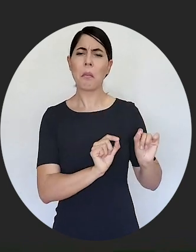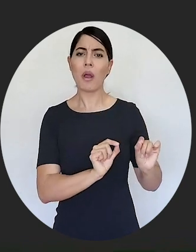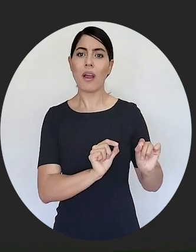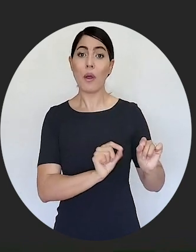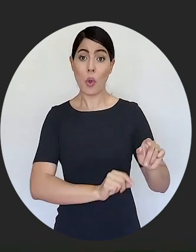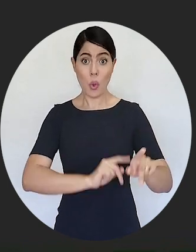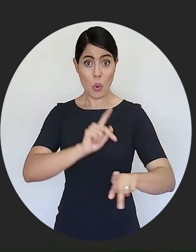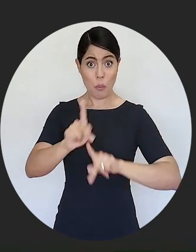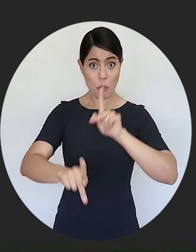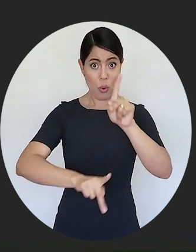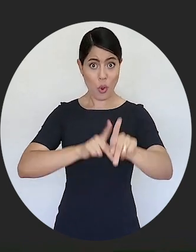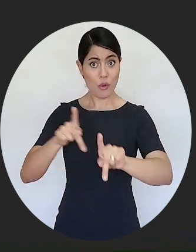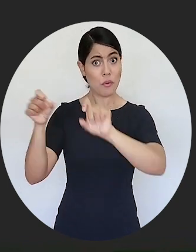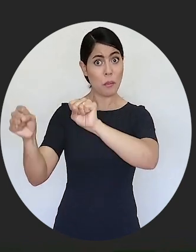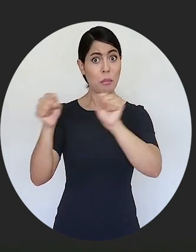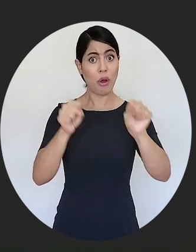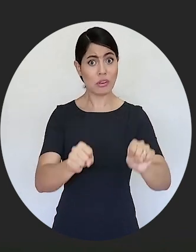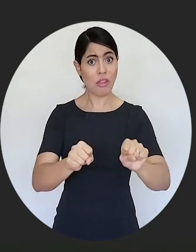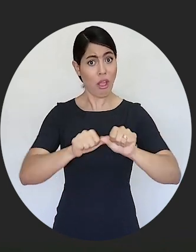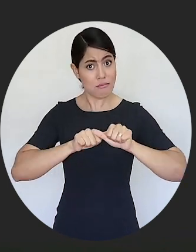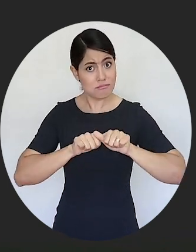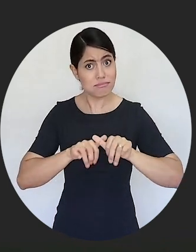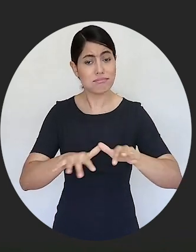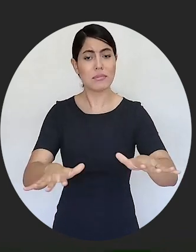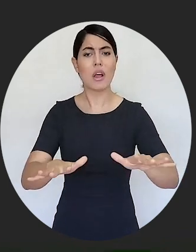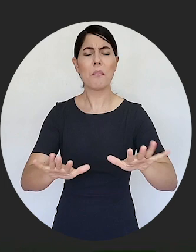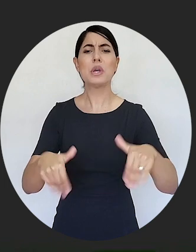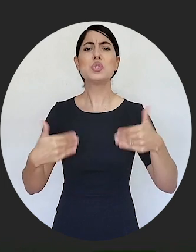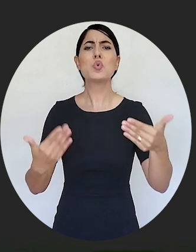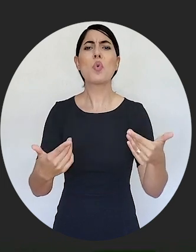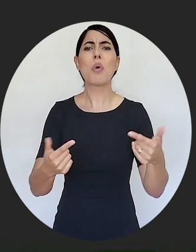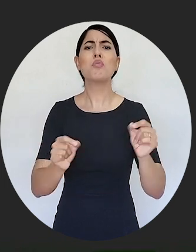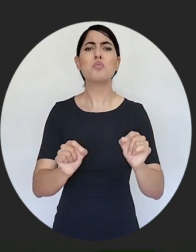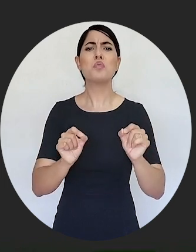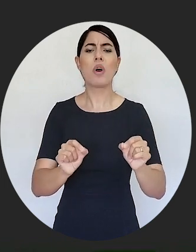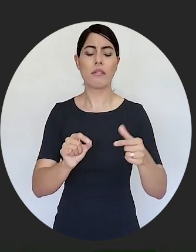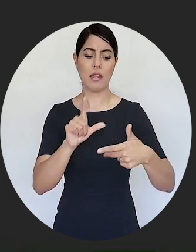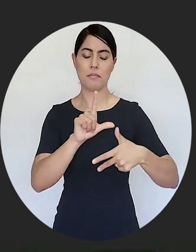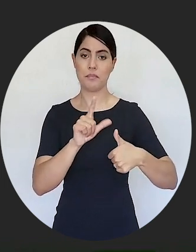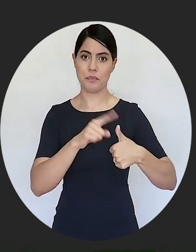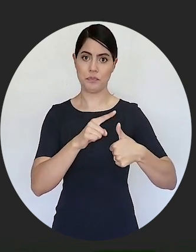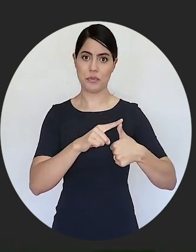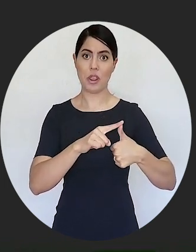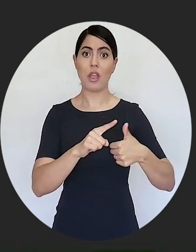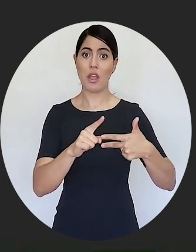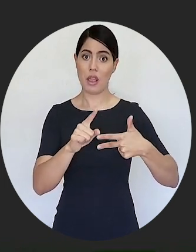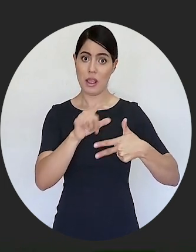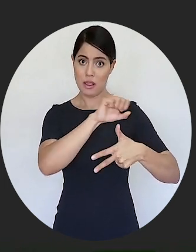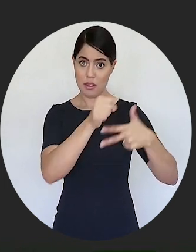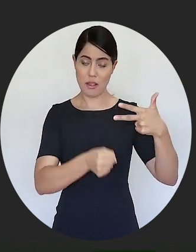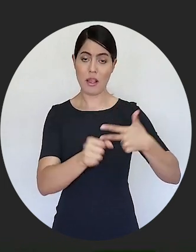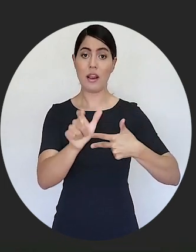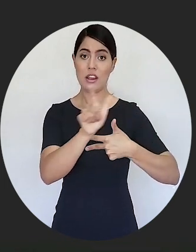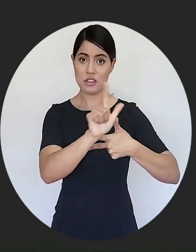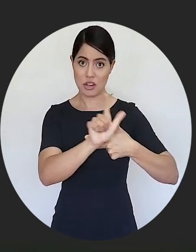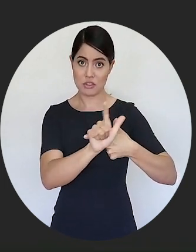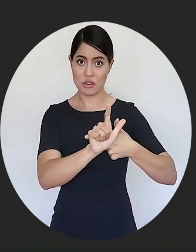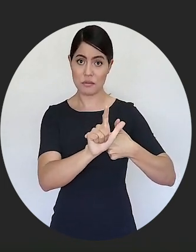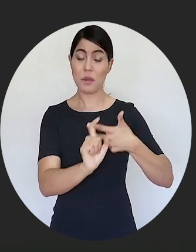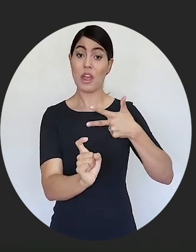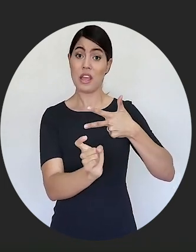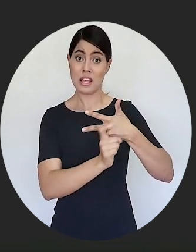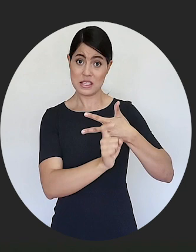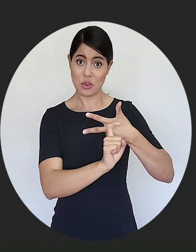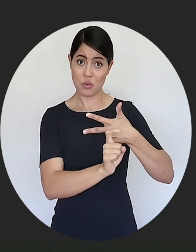exercido em seu nome. E quais são os poderes que estão organizados na Constituição? Um poder legislativo para criar as normas de conduta, um